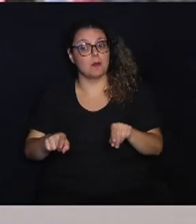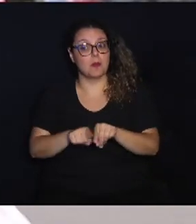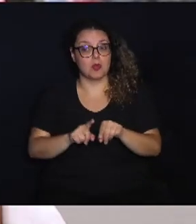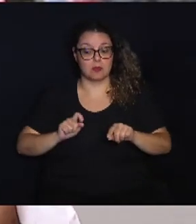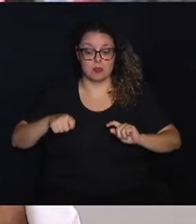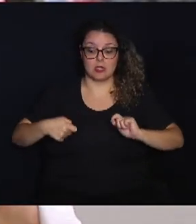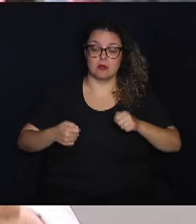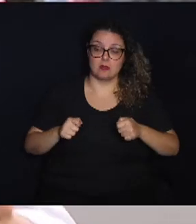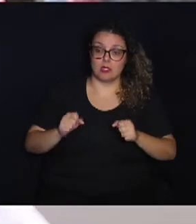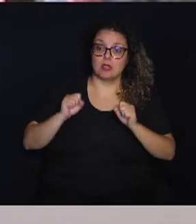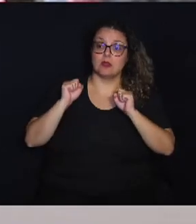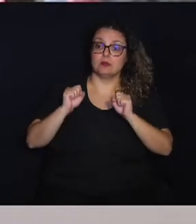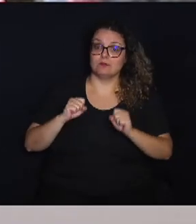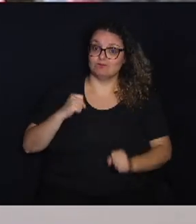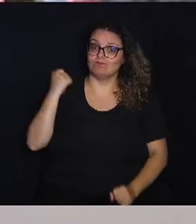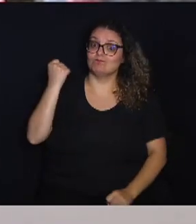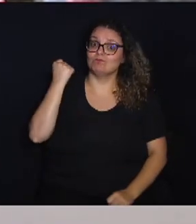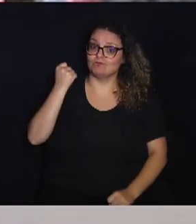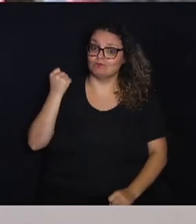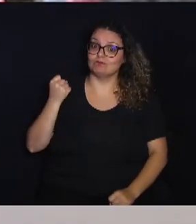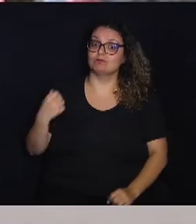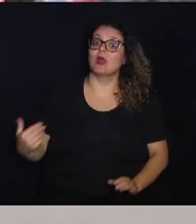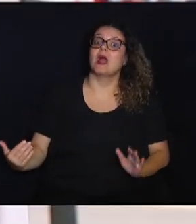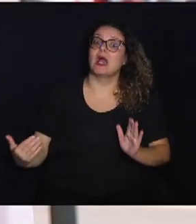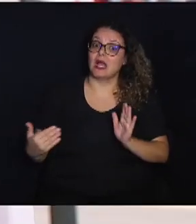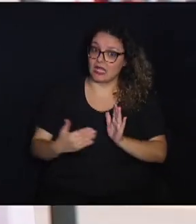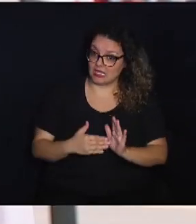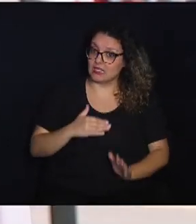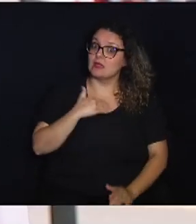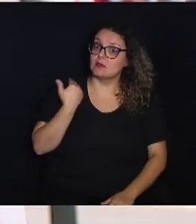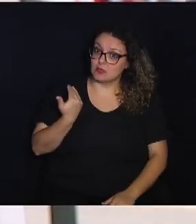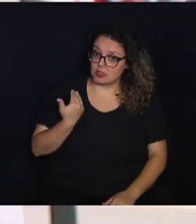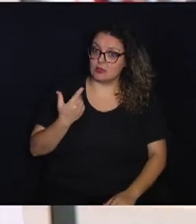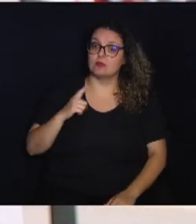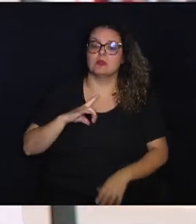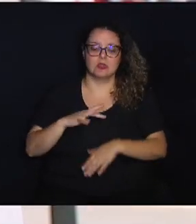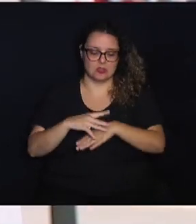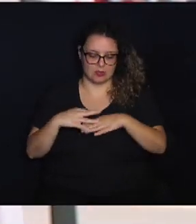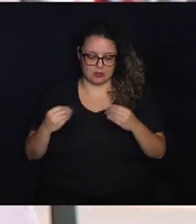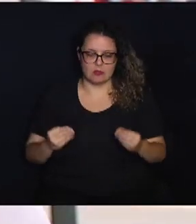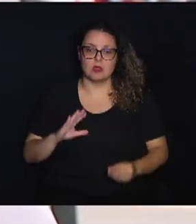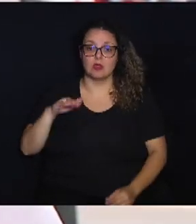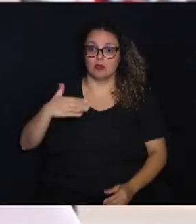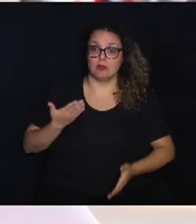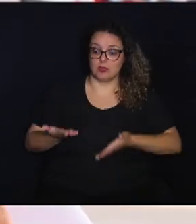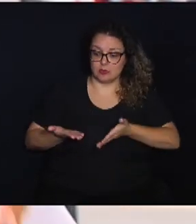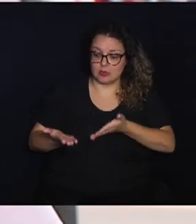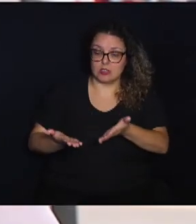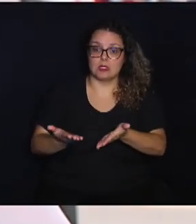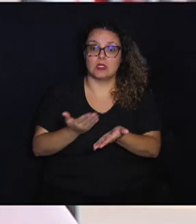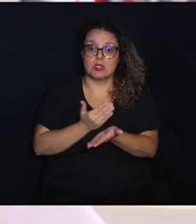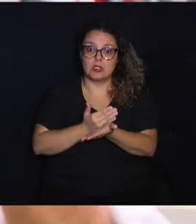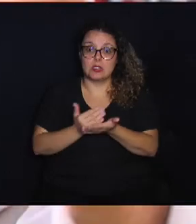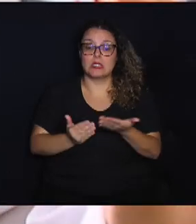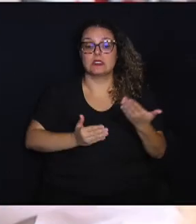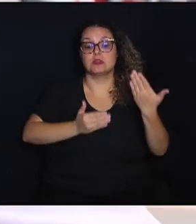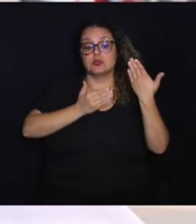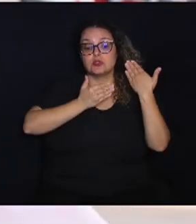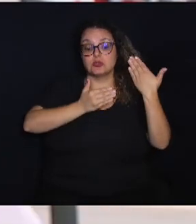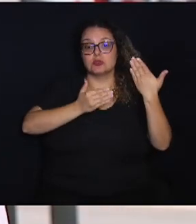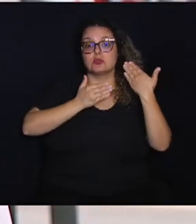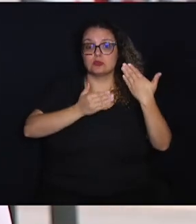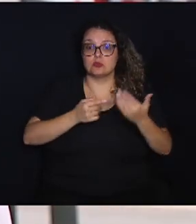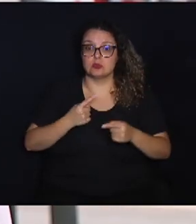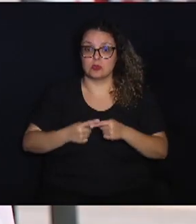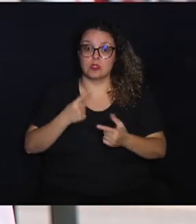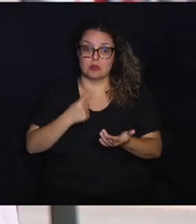e que podem se agravar, levando inclusive à morte. Tem cura quando a gente começa a tratar logo na suspeita, porque a confirmação é